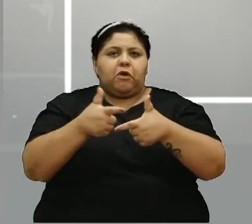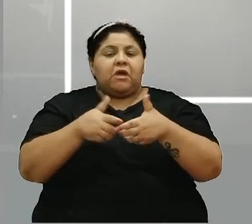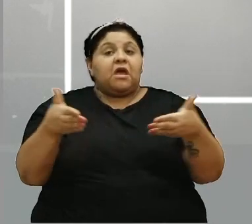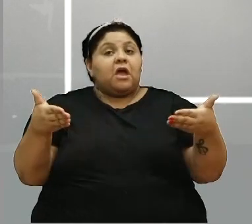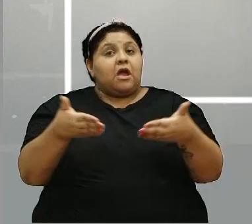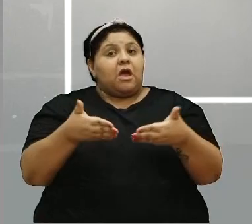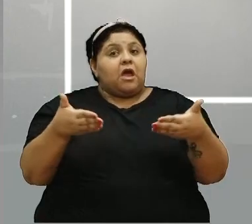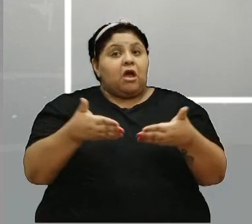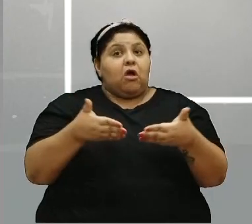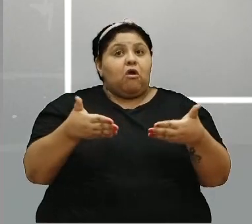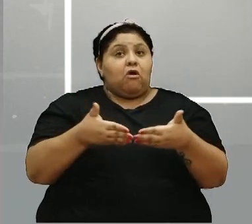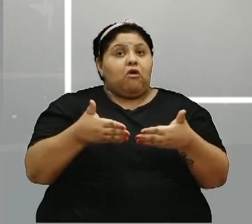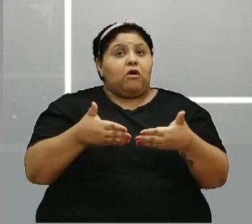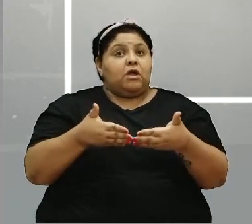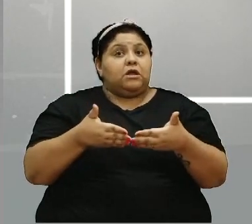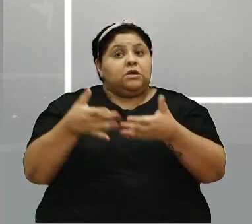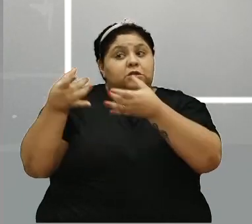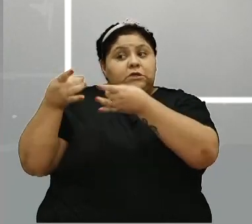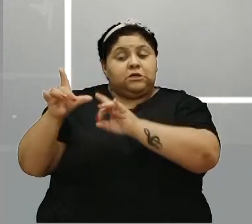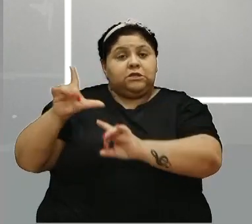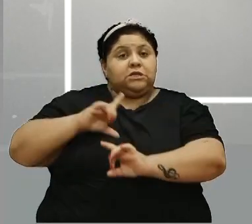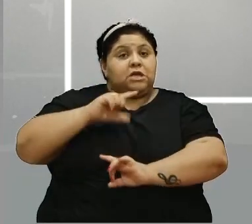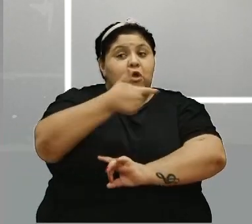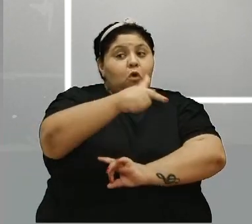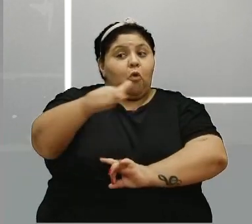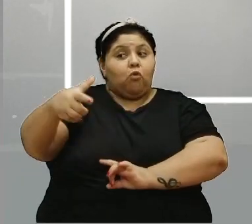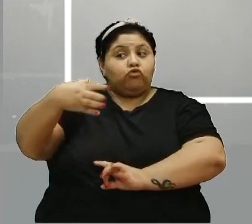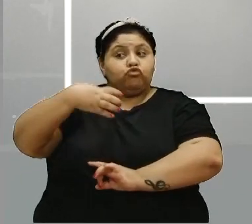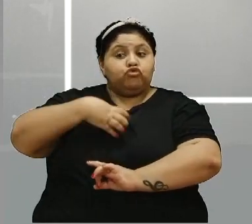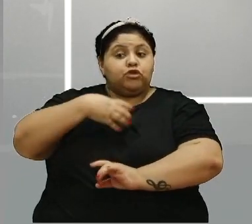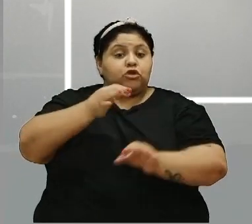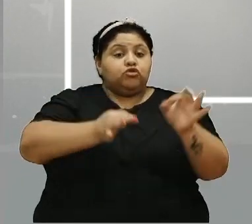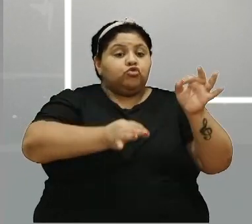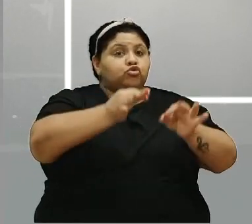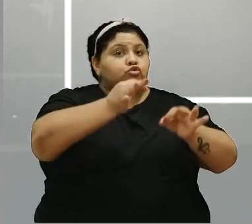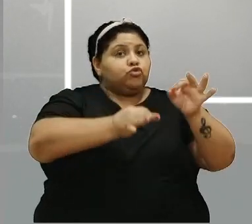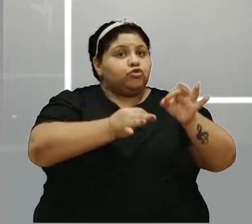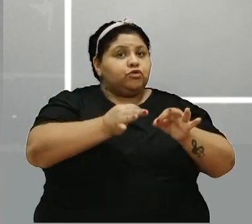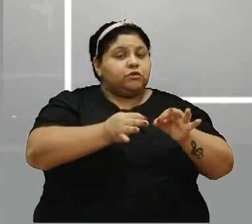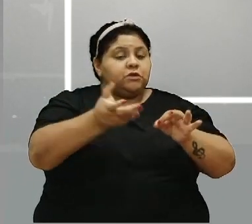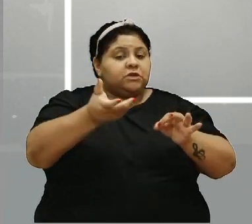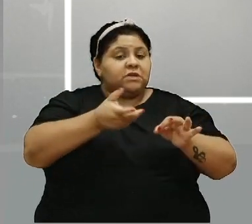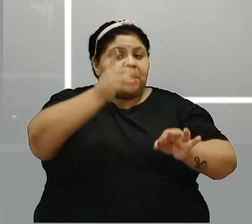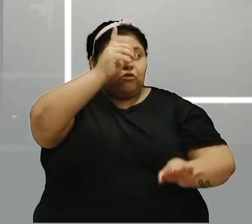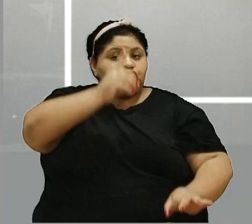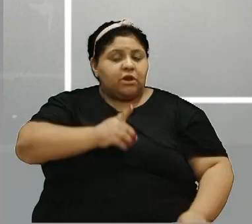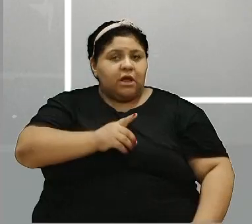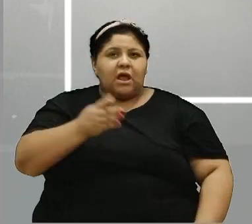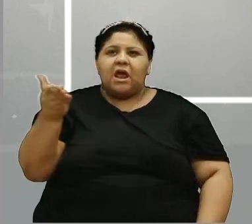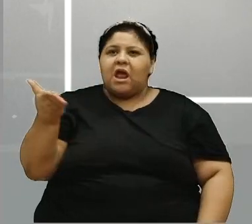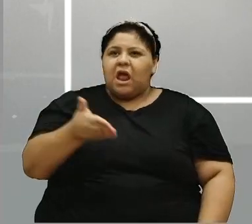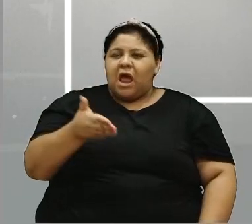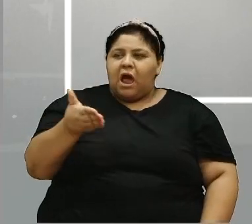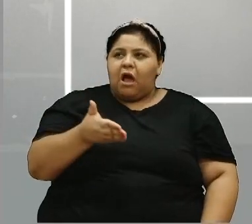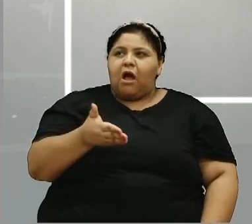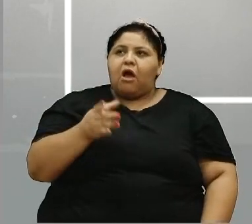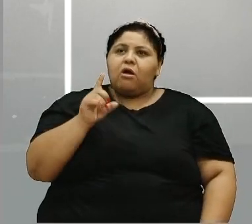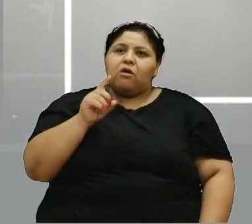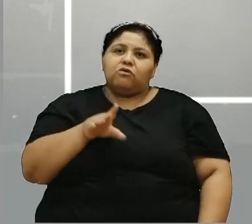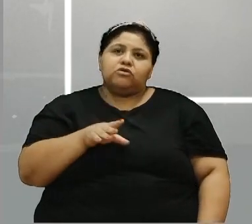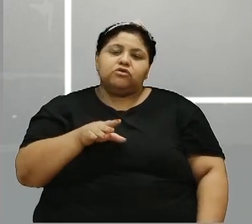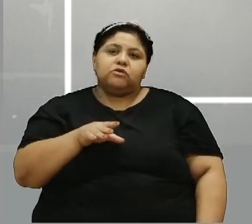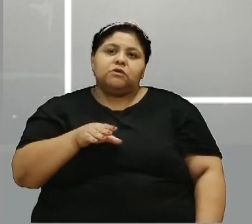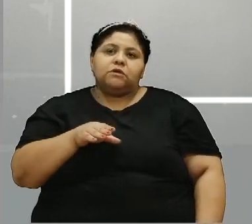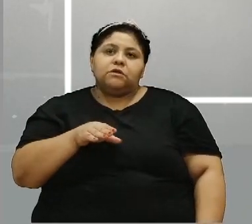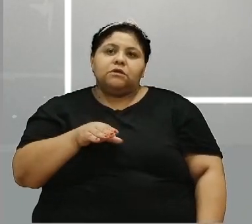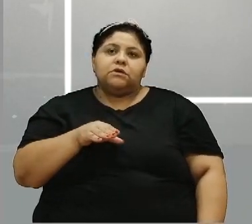se extrapolar, tem outras formas jurídicas de buscar e reparar os direitos. Agora, se é para a gente ficar só passando a